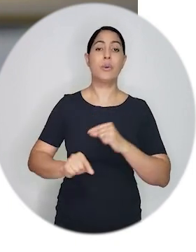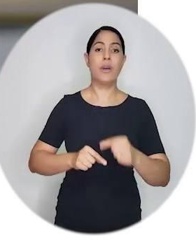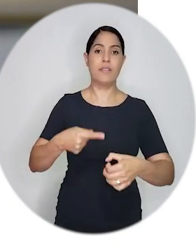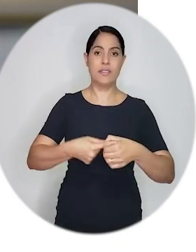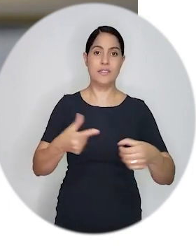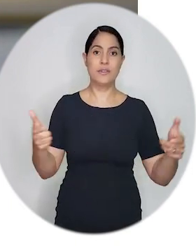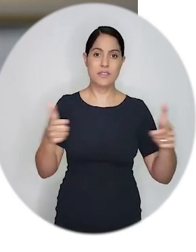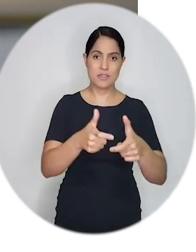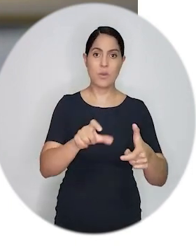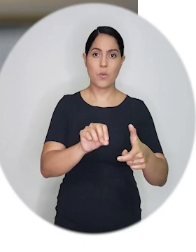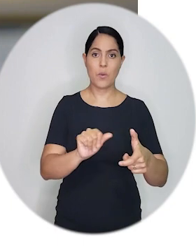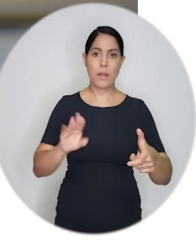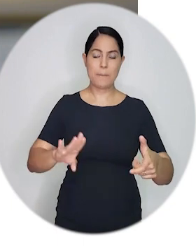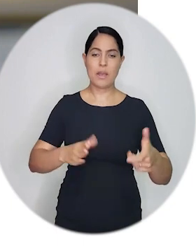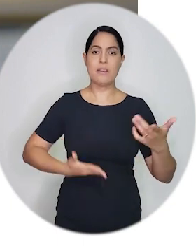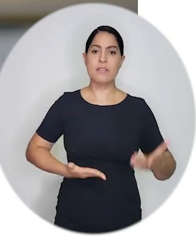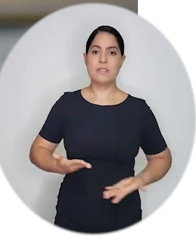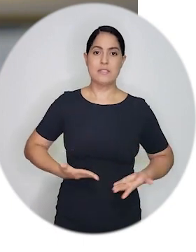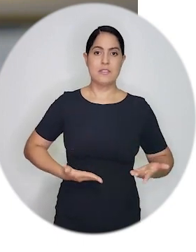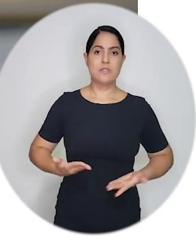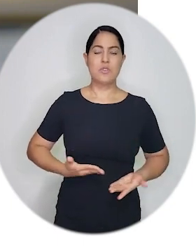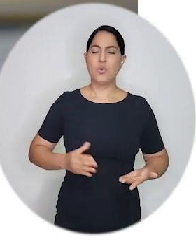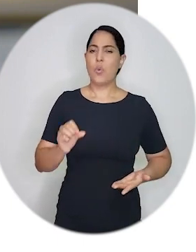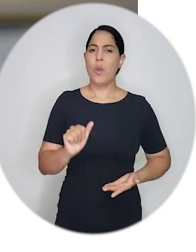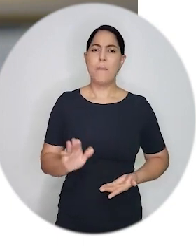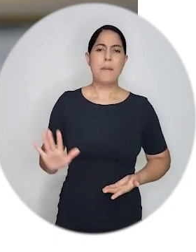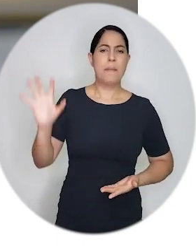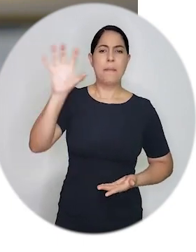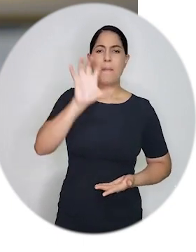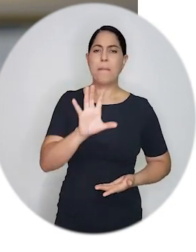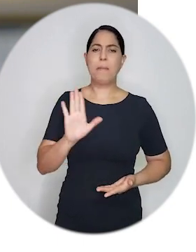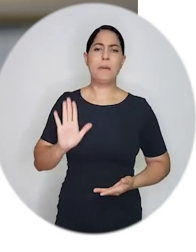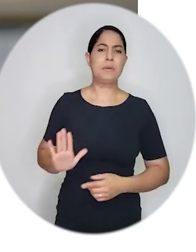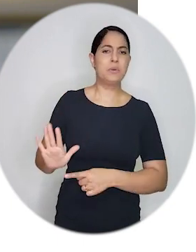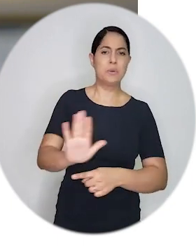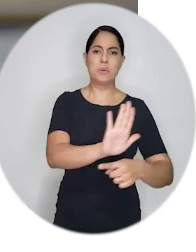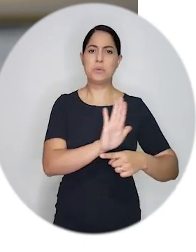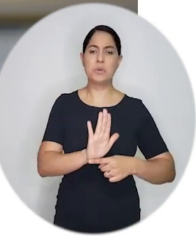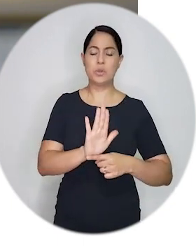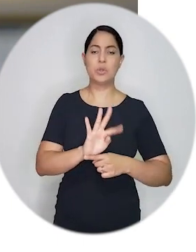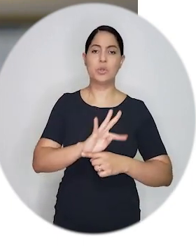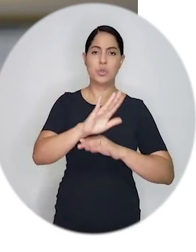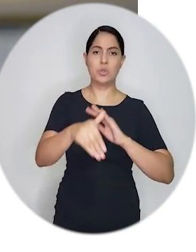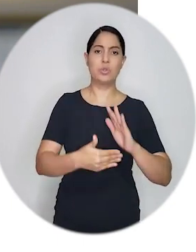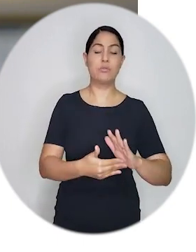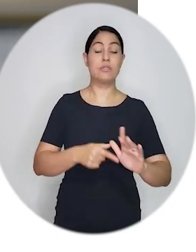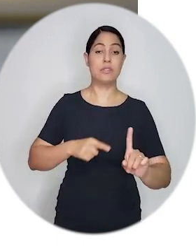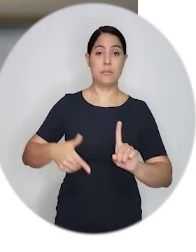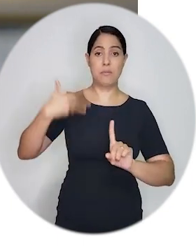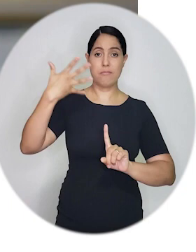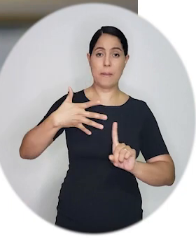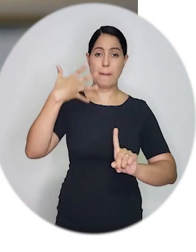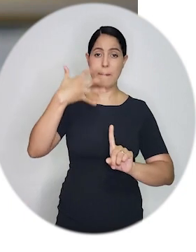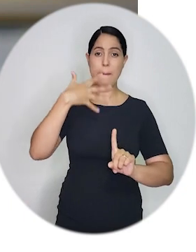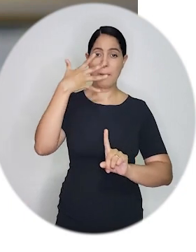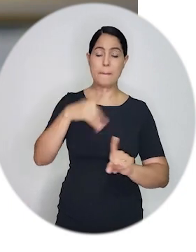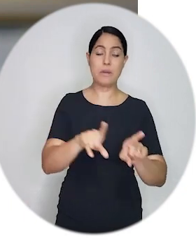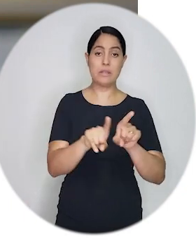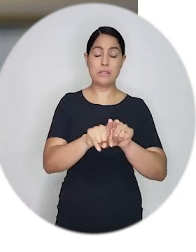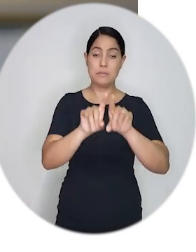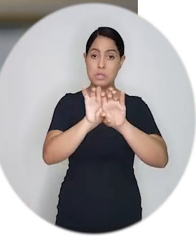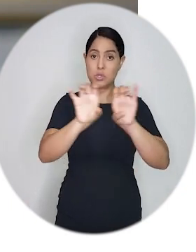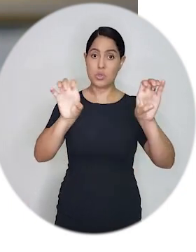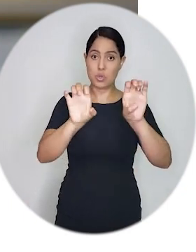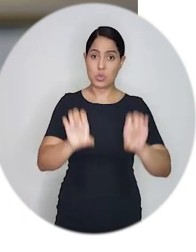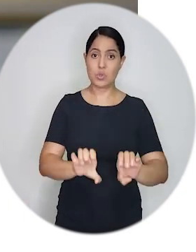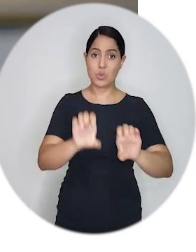A interiorização do sistema OAB, levando os serviços de suporte da ordem a todos os cantos do país. A ampliação da garantia da sustentação oral, o